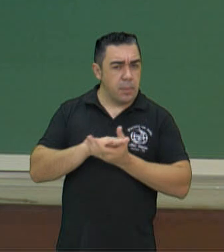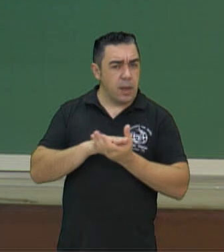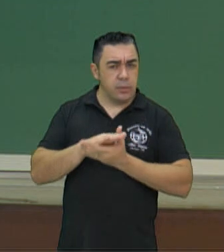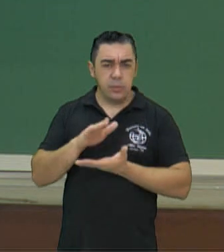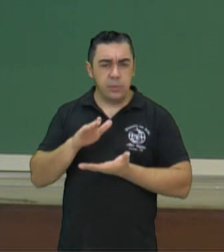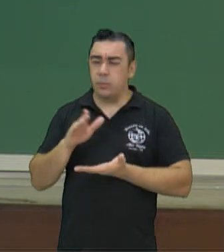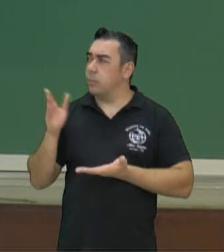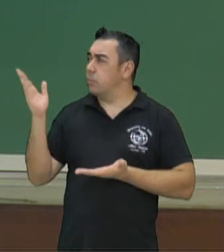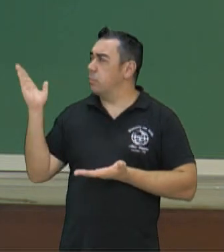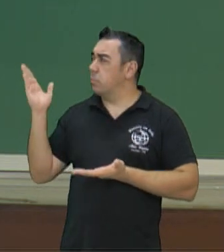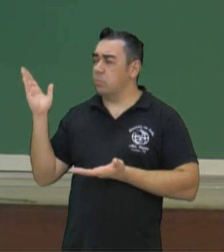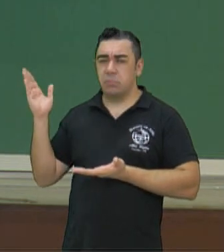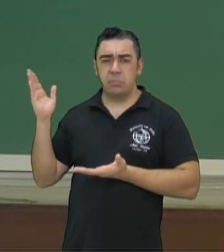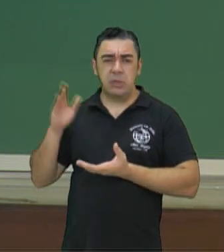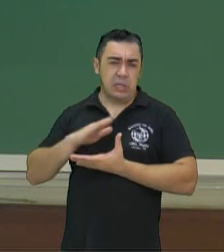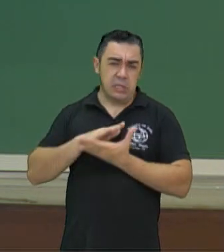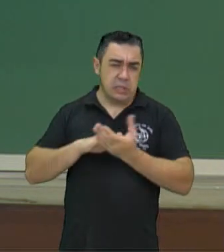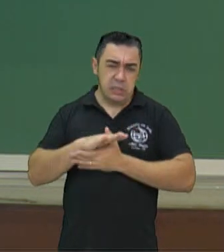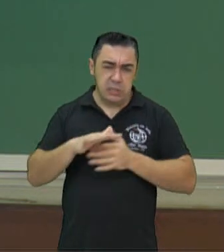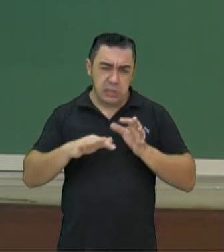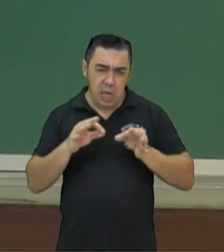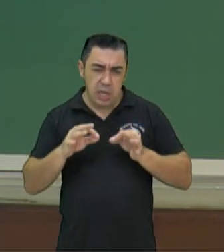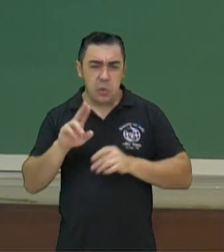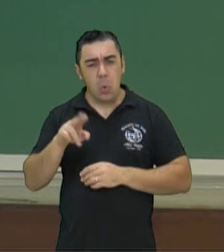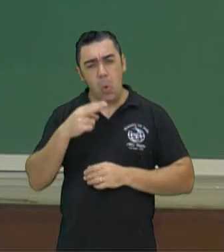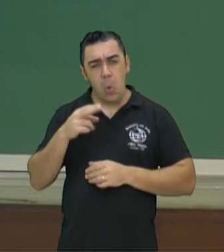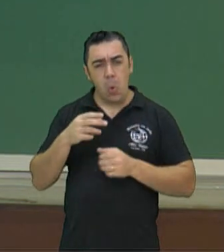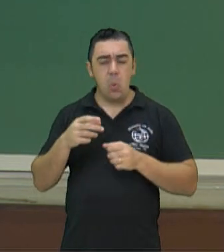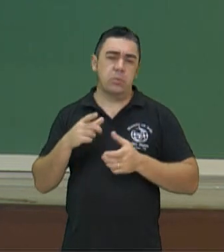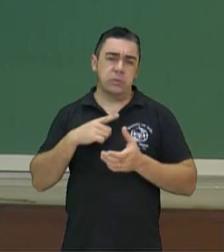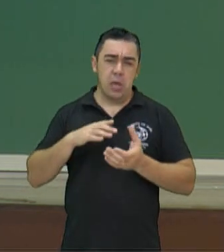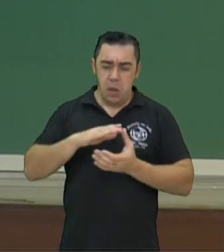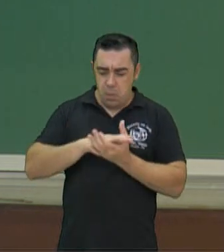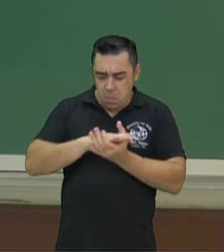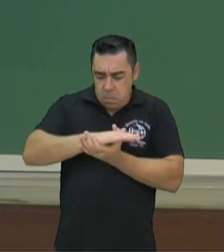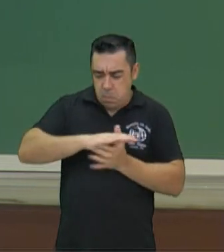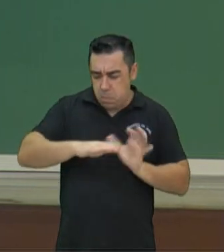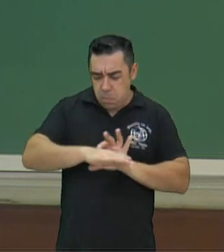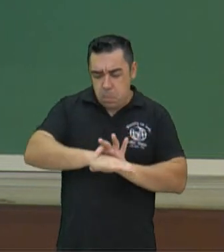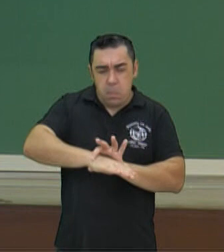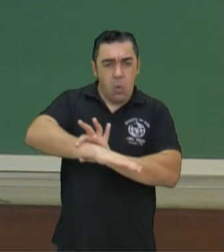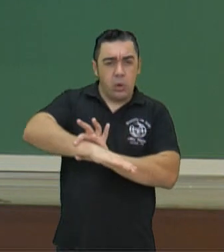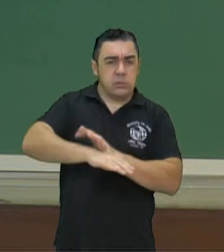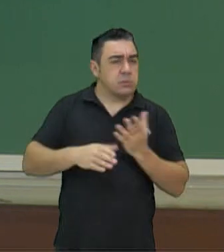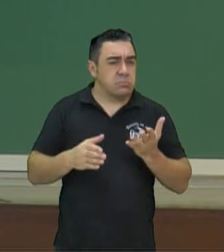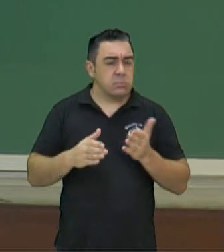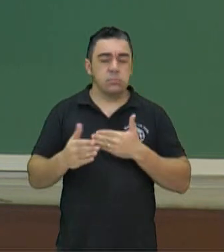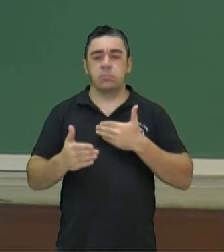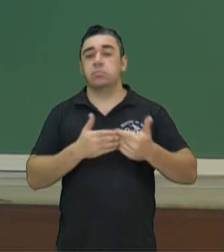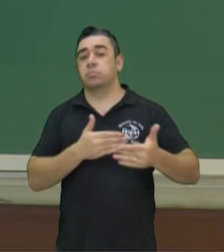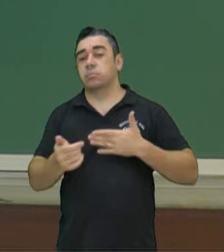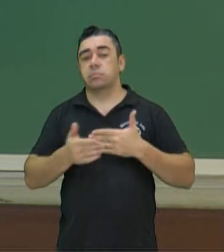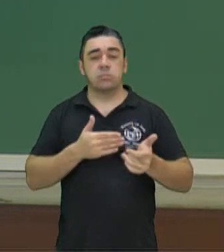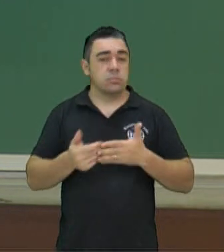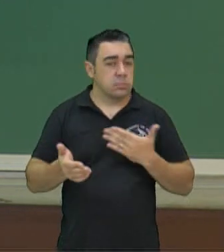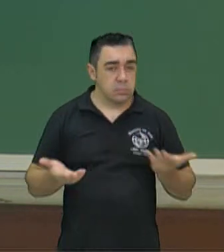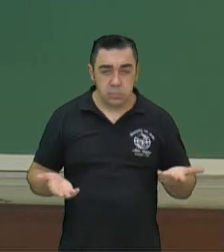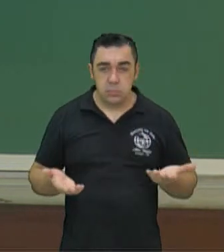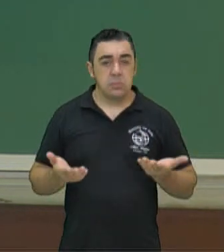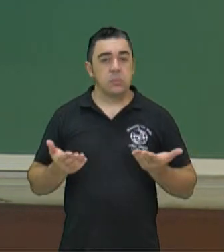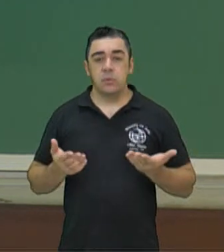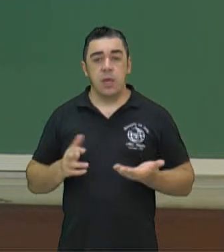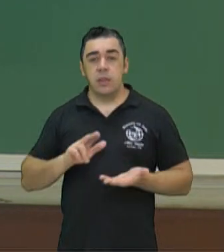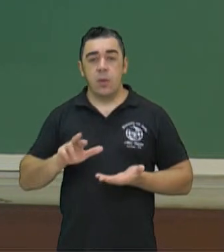mala o tênis ou a bota? Não vai importar, né? Então, se não importa, o